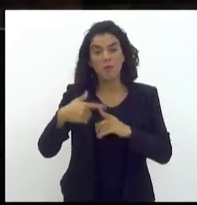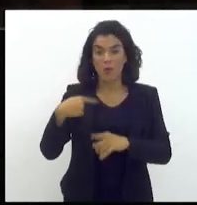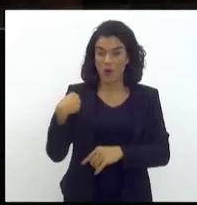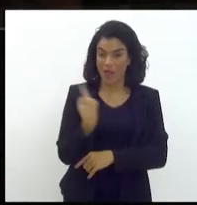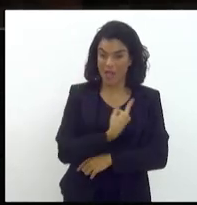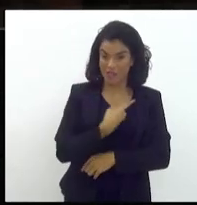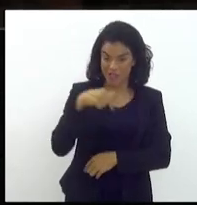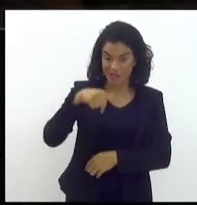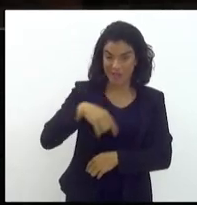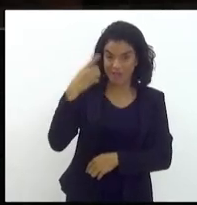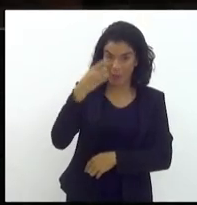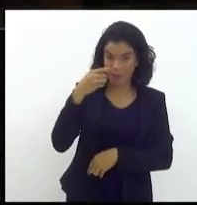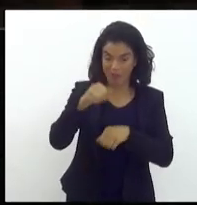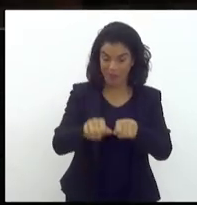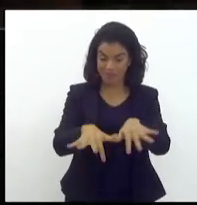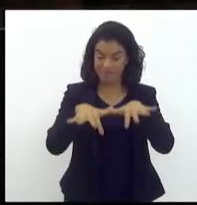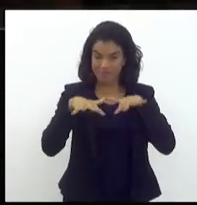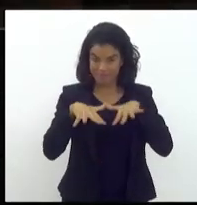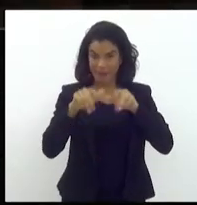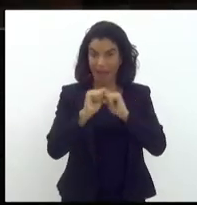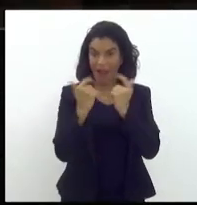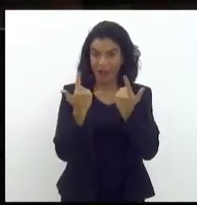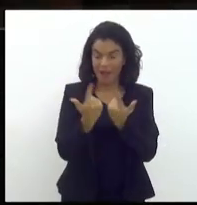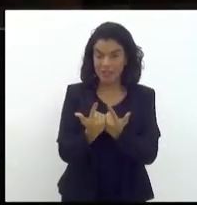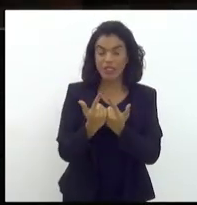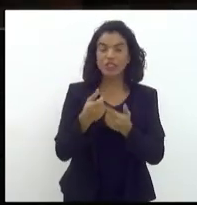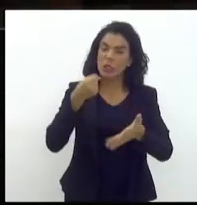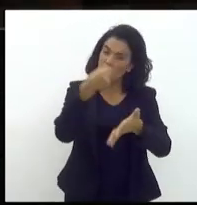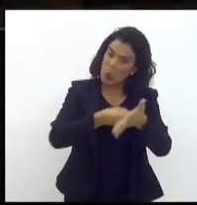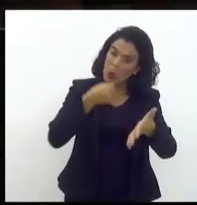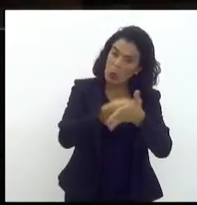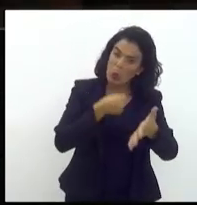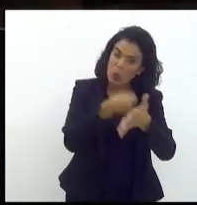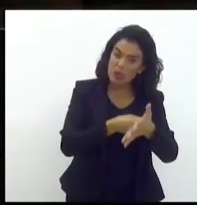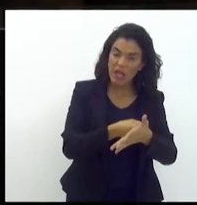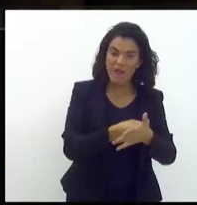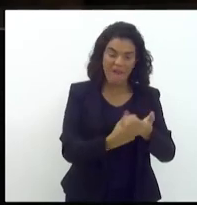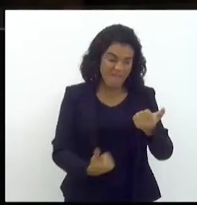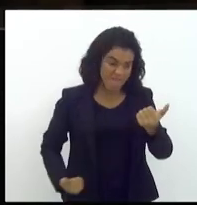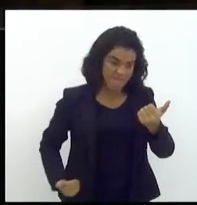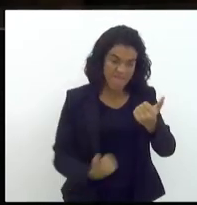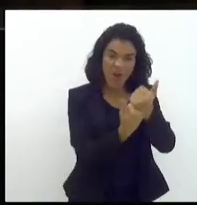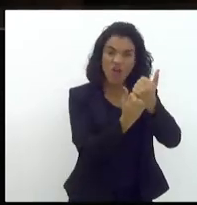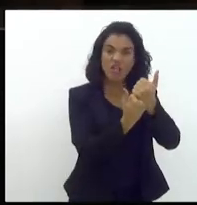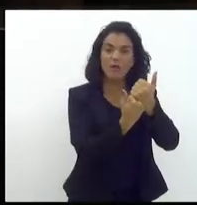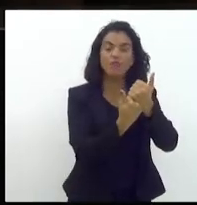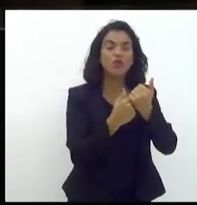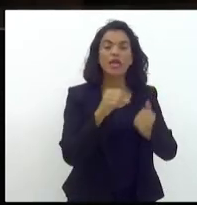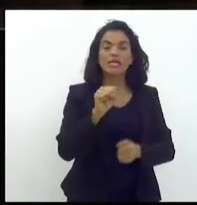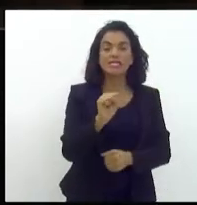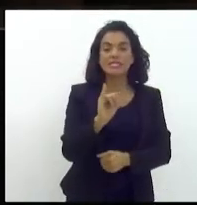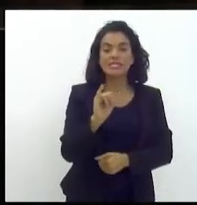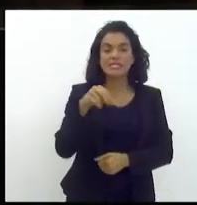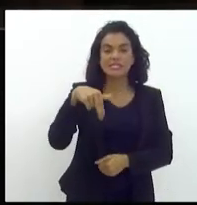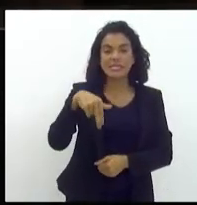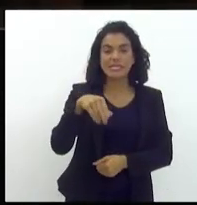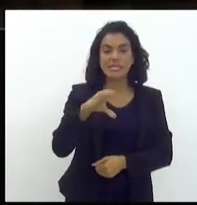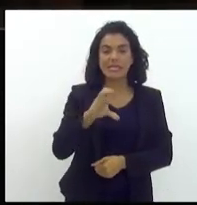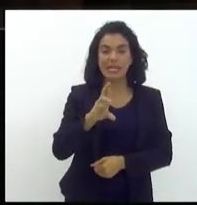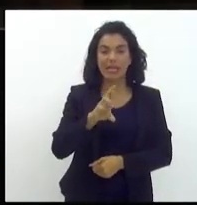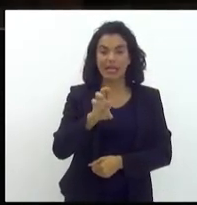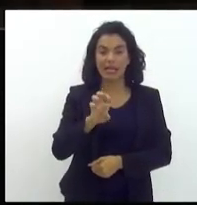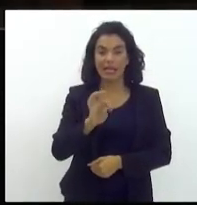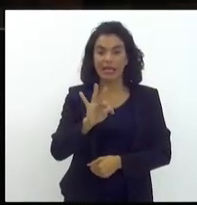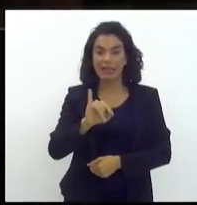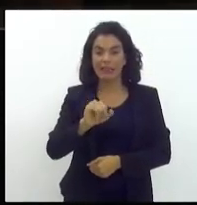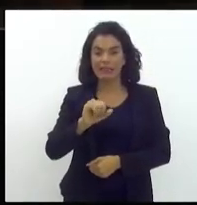aqui em plenário diversas vezes uma luta a favor do sincretismo religioso e contra